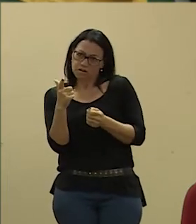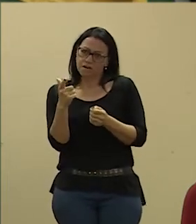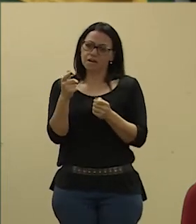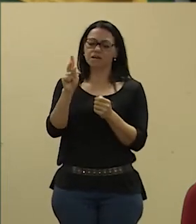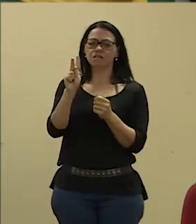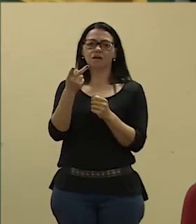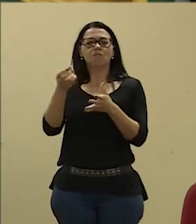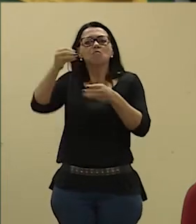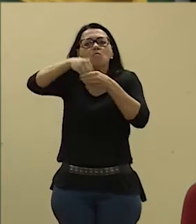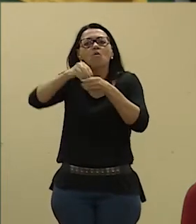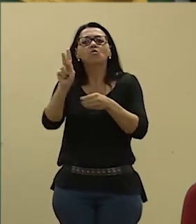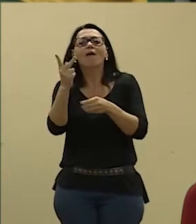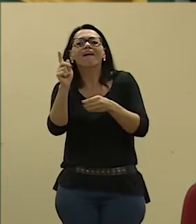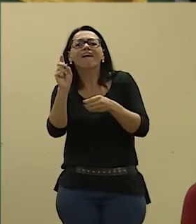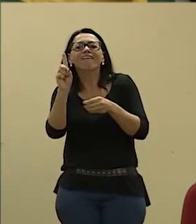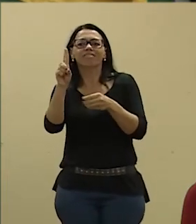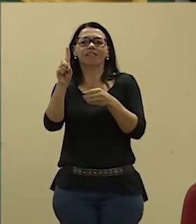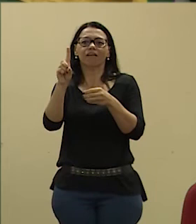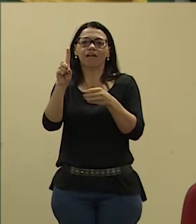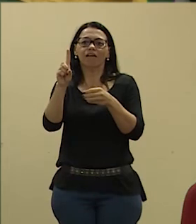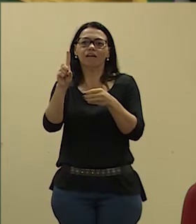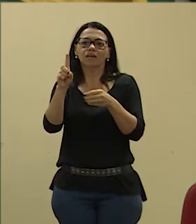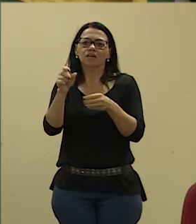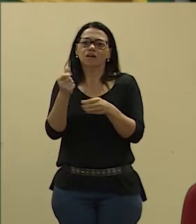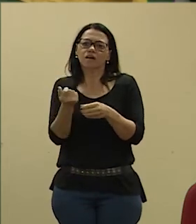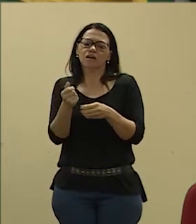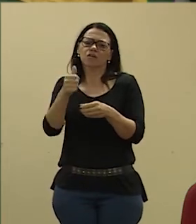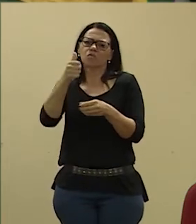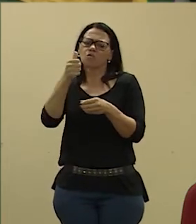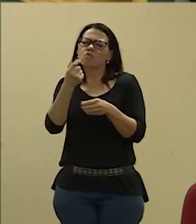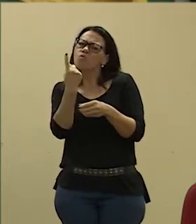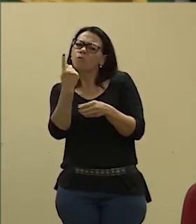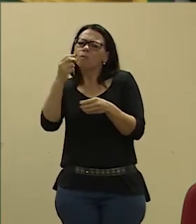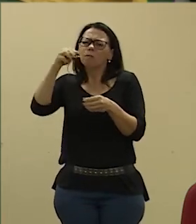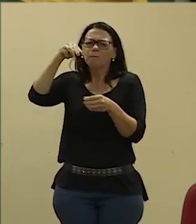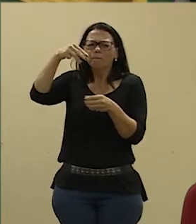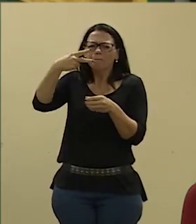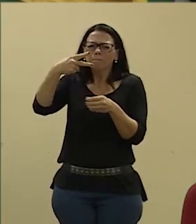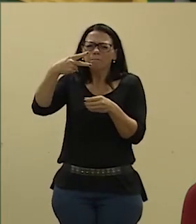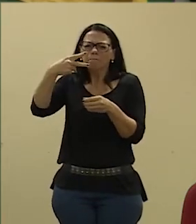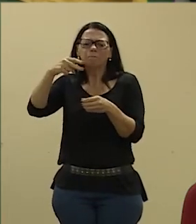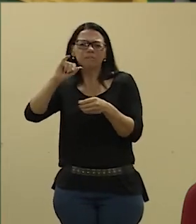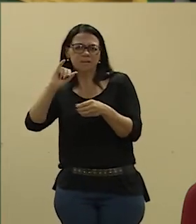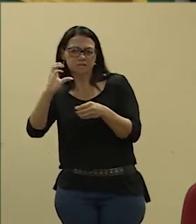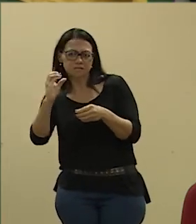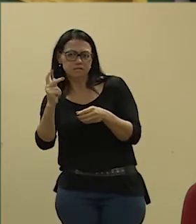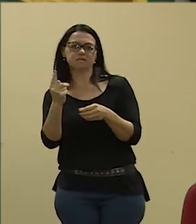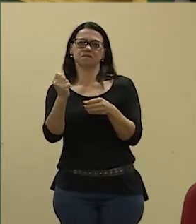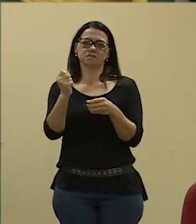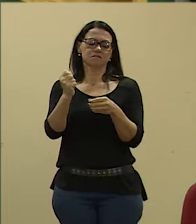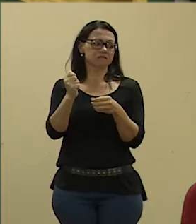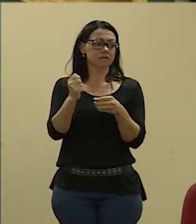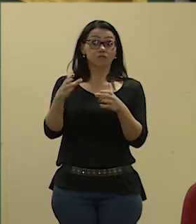920 p já é mais que suficiente tá com a os dispositivos que a gente tem hoje em dia pra visualizar seja celulares e um